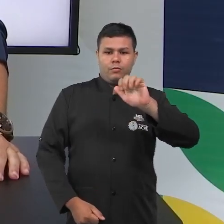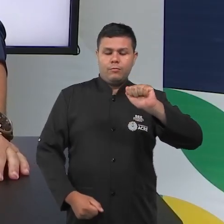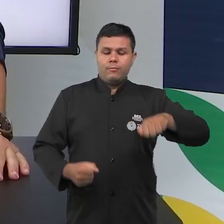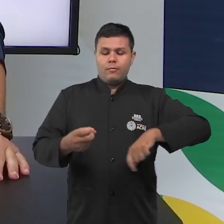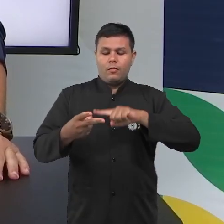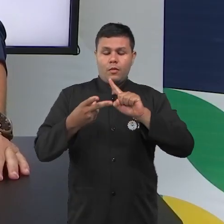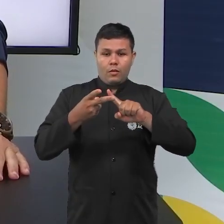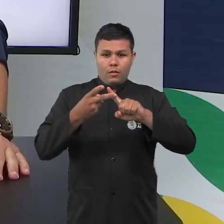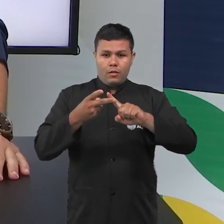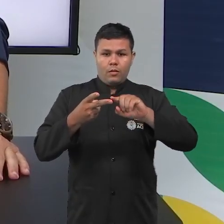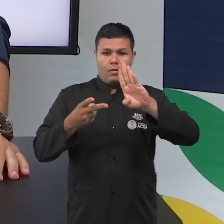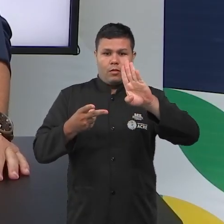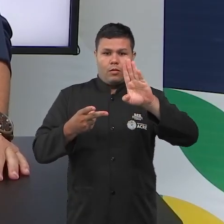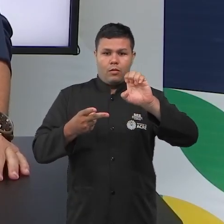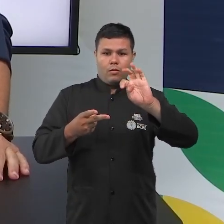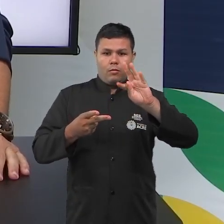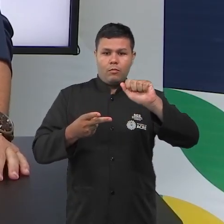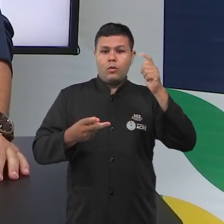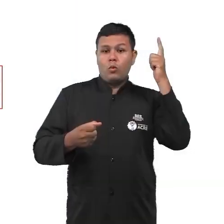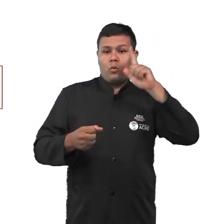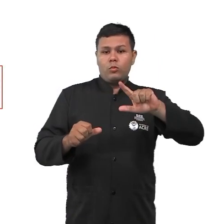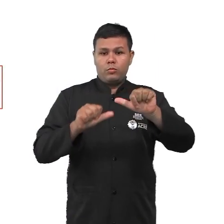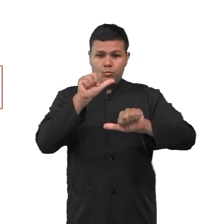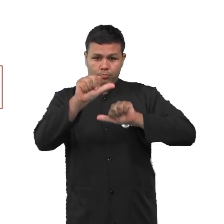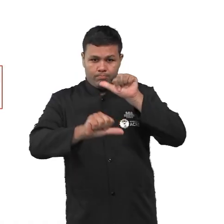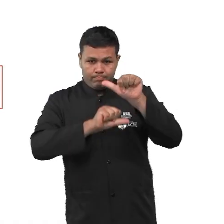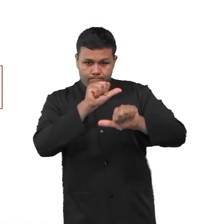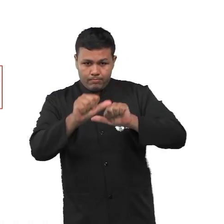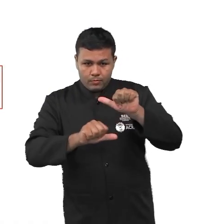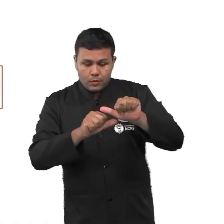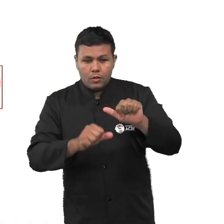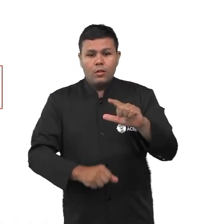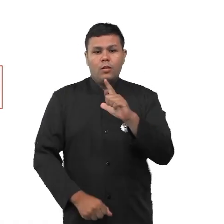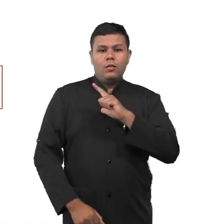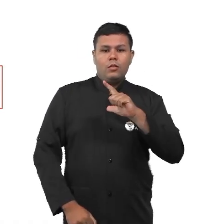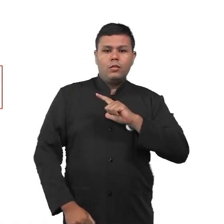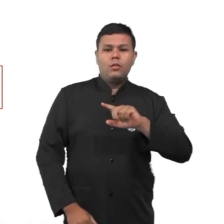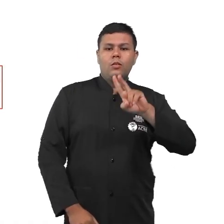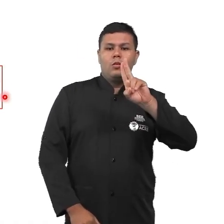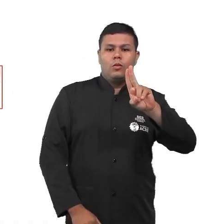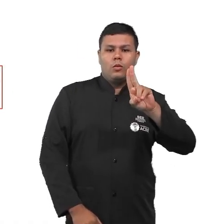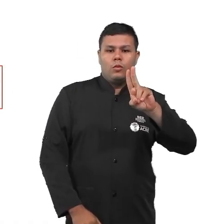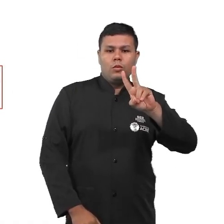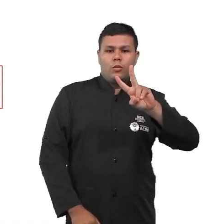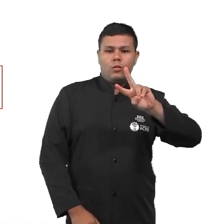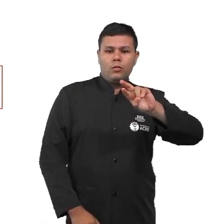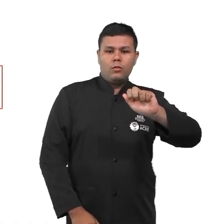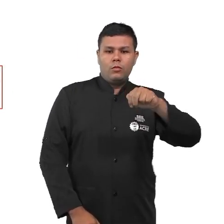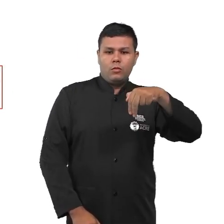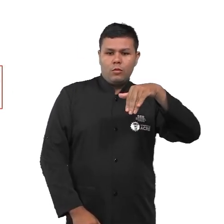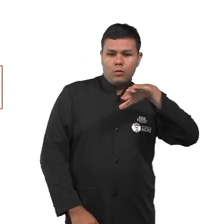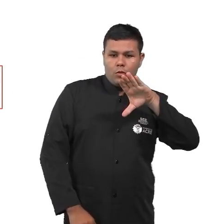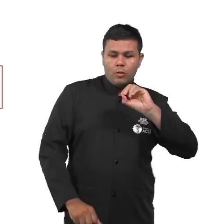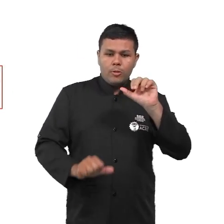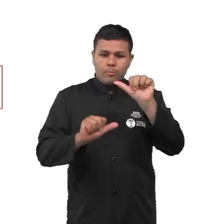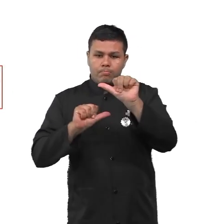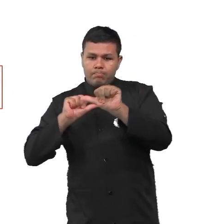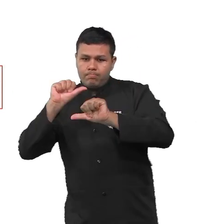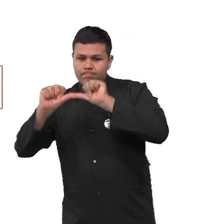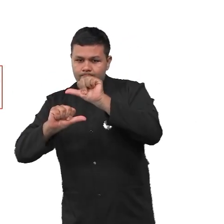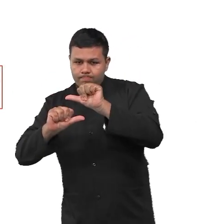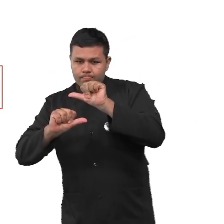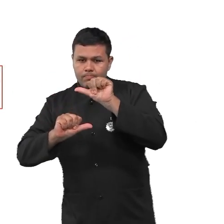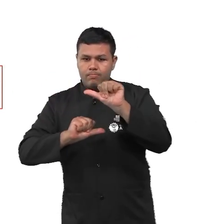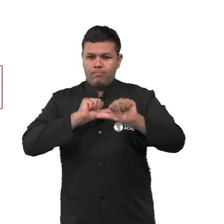esse processo de transmutação. Então, nós temos o urânio se convertendo em tório, mas isso aconteceu porque